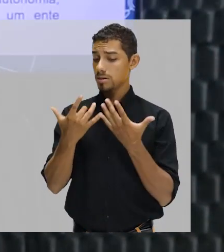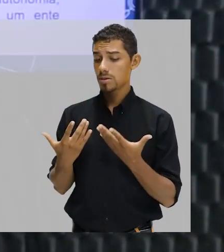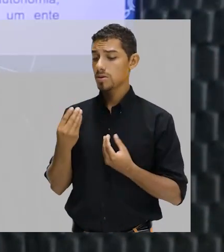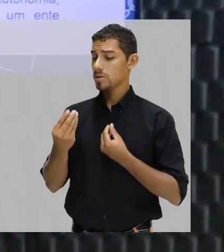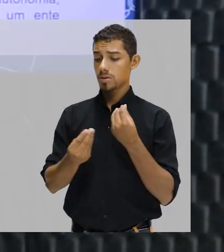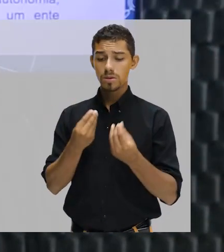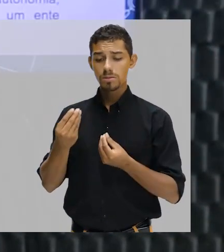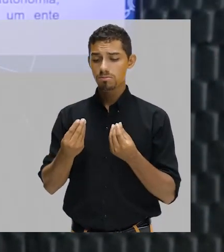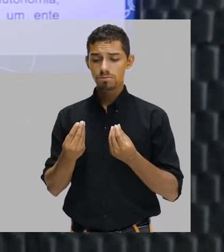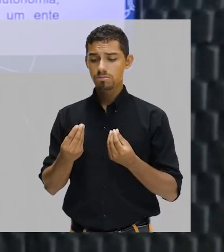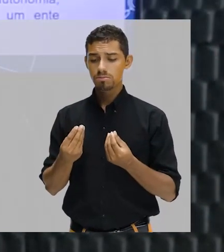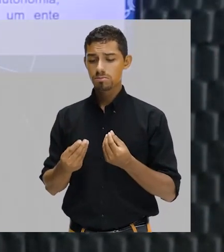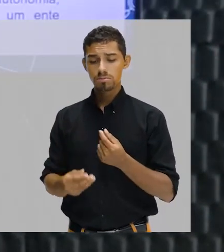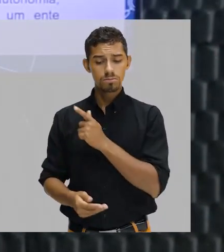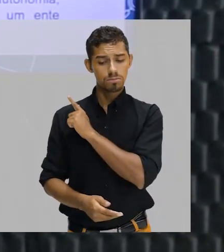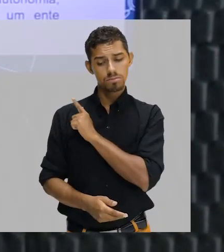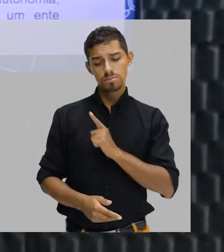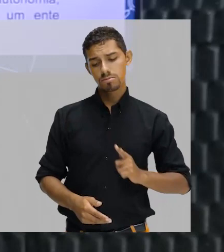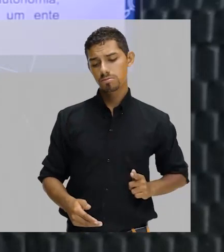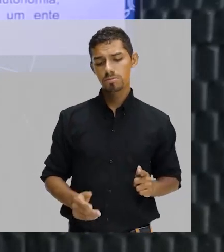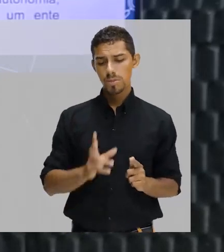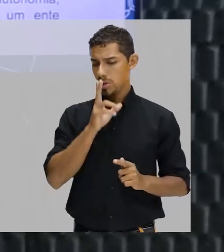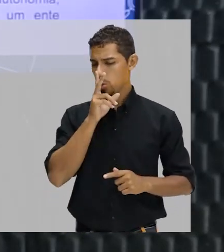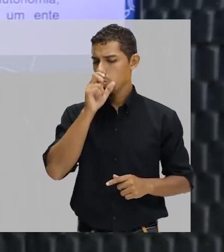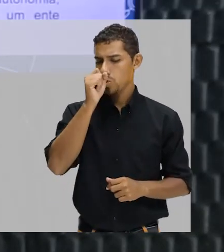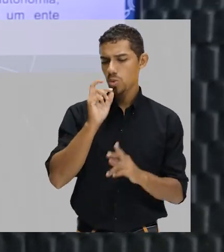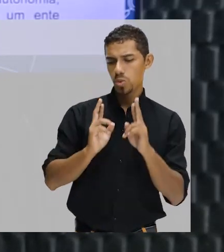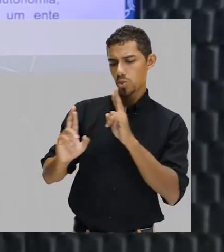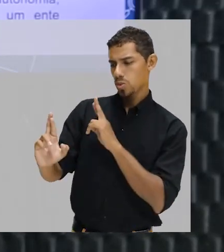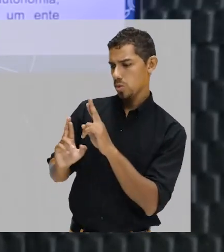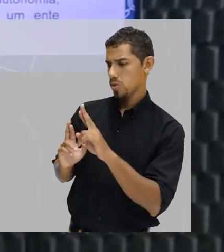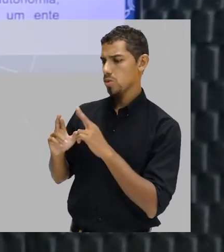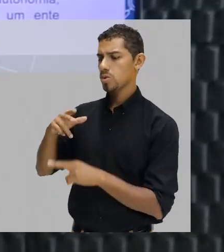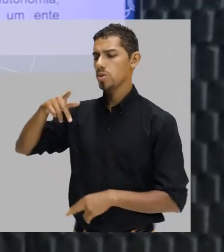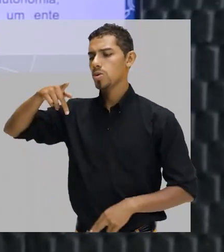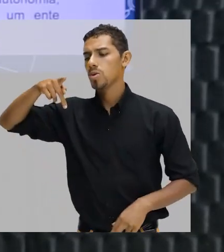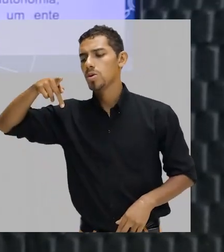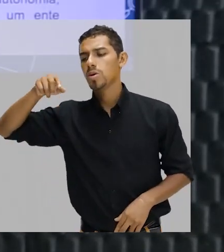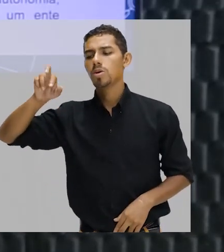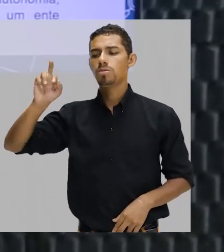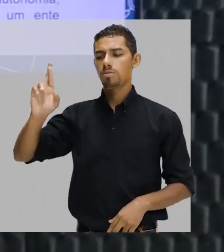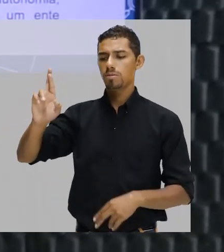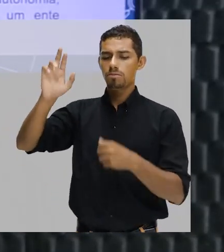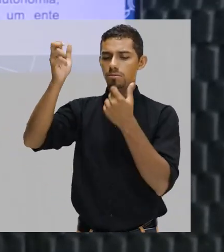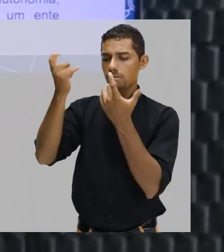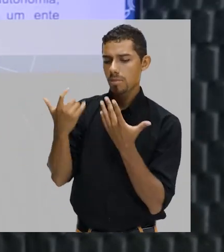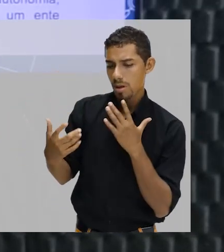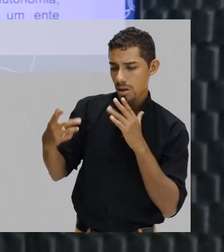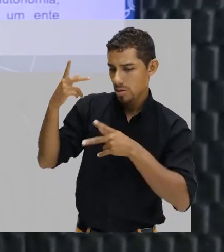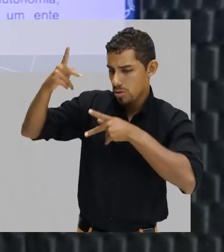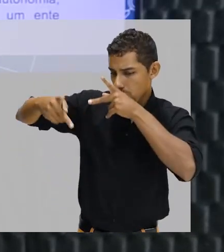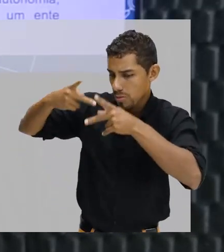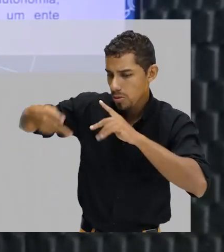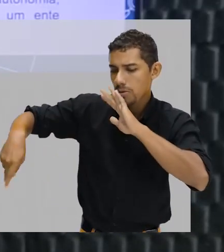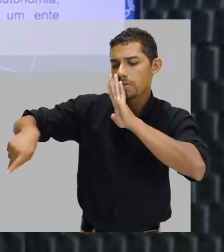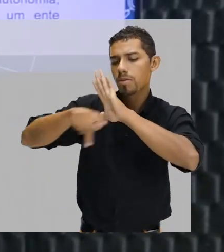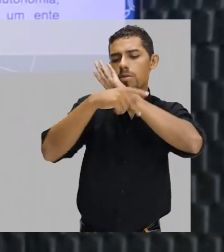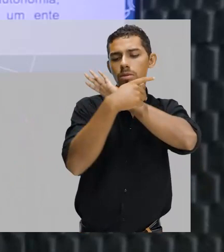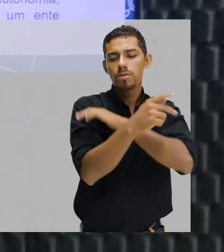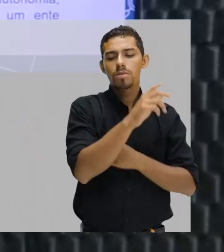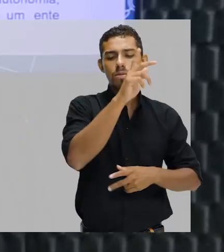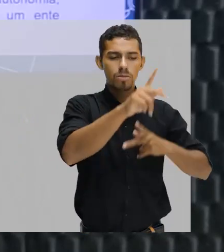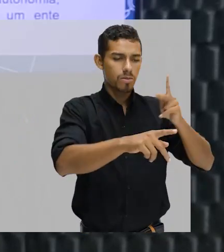Que define que as relações de poder, o ente maior, deriva de quem? Do povo para o povo. Ou seja, quem é